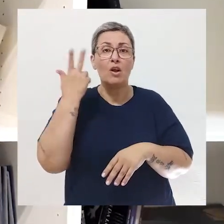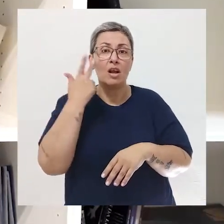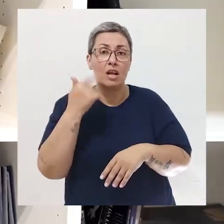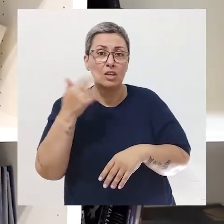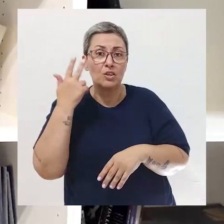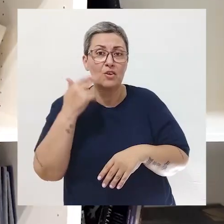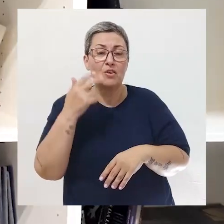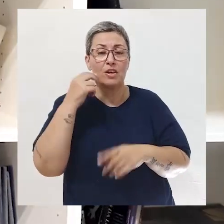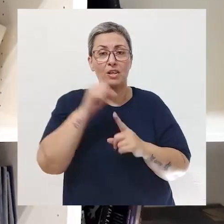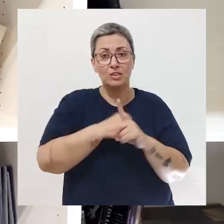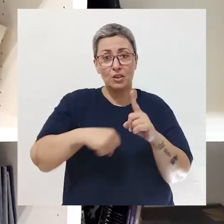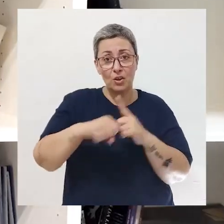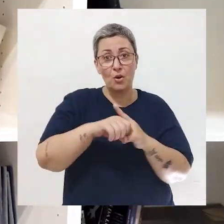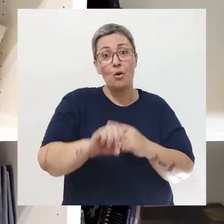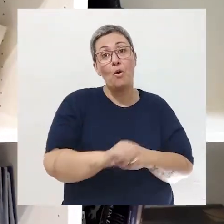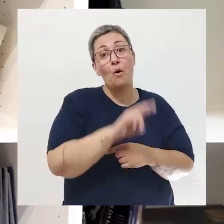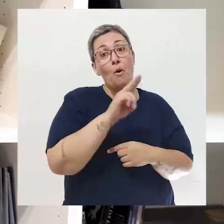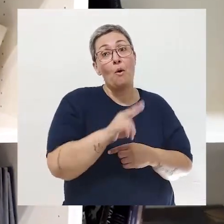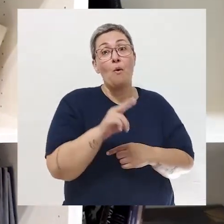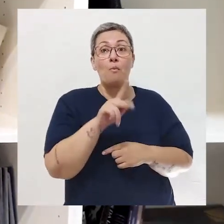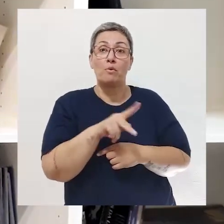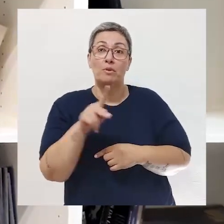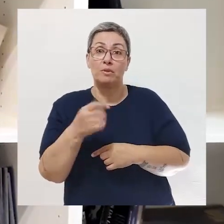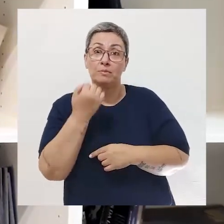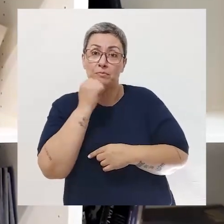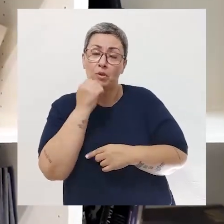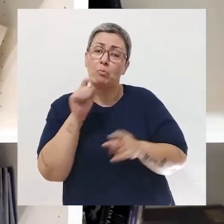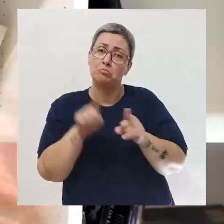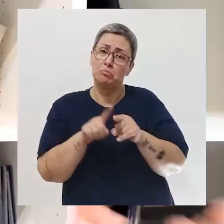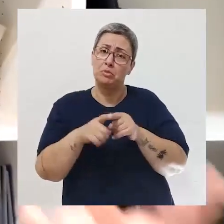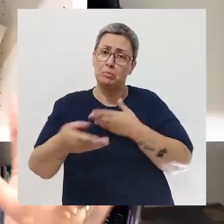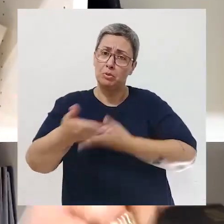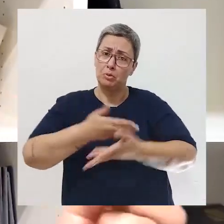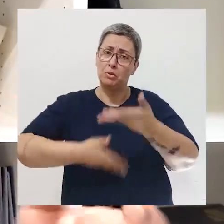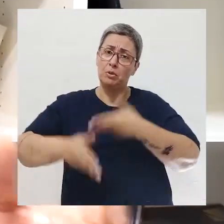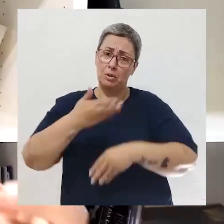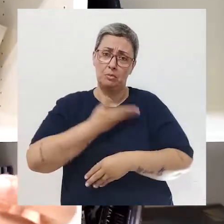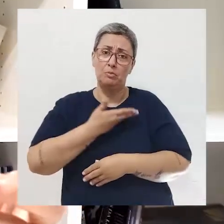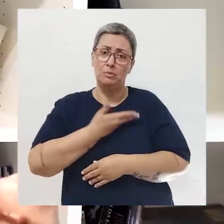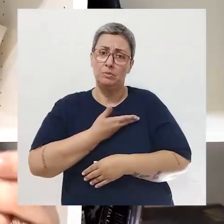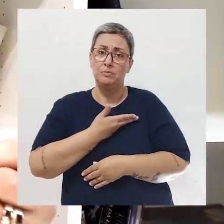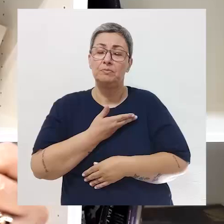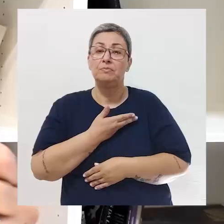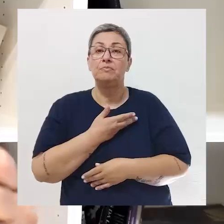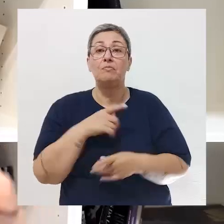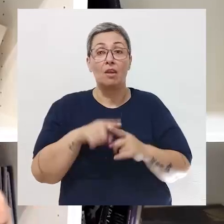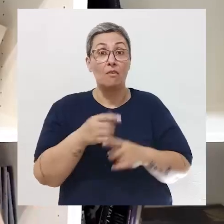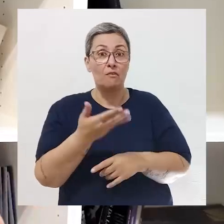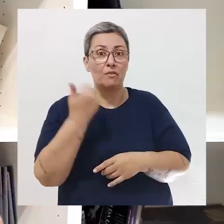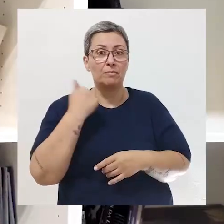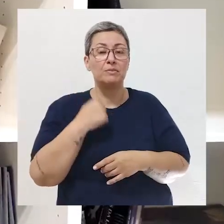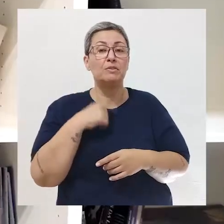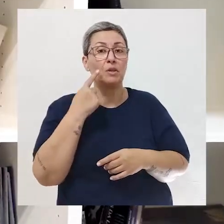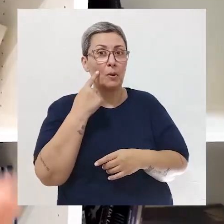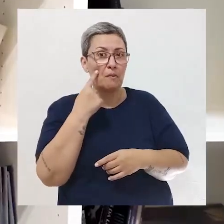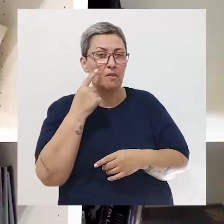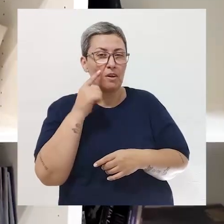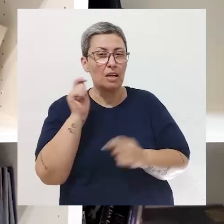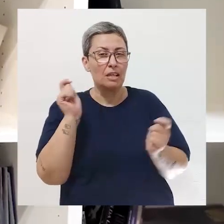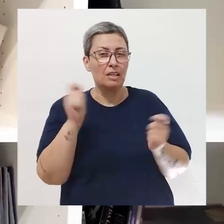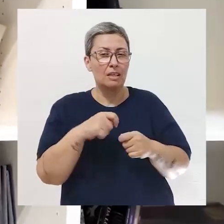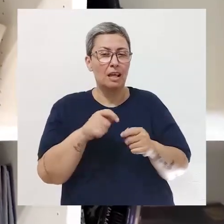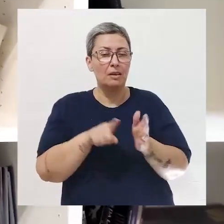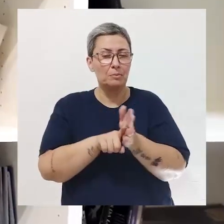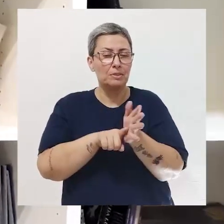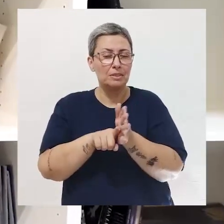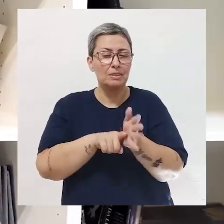Natureza e Sociedade ou com o seu professor de Ciências, ou também troque ideias com os seus colegas. Vamos lá? Eu quero ver